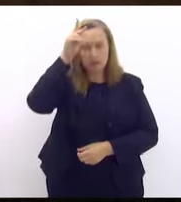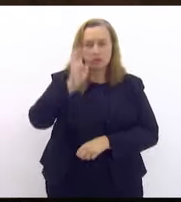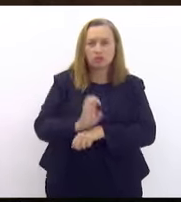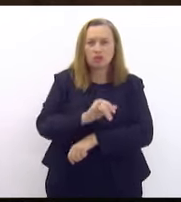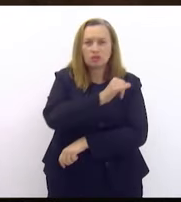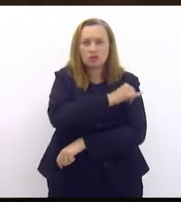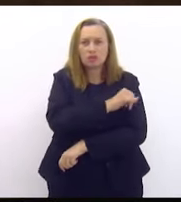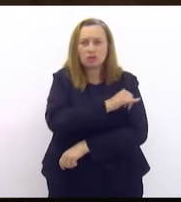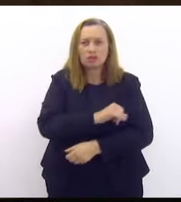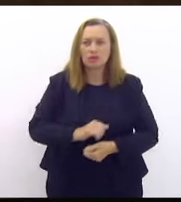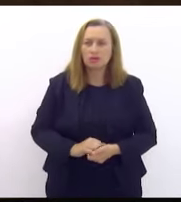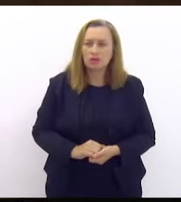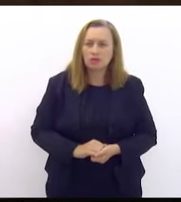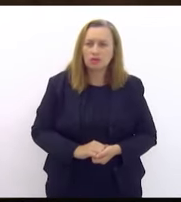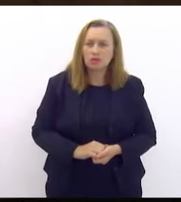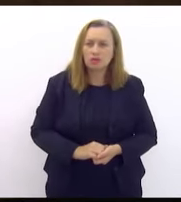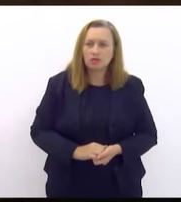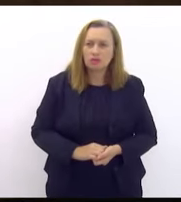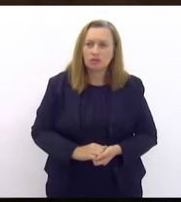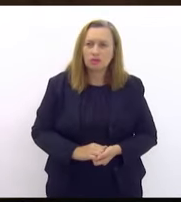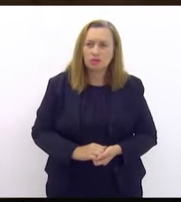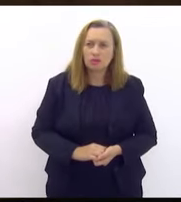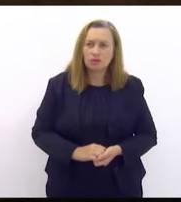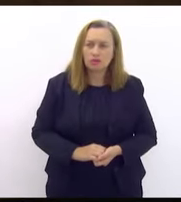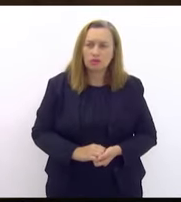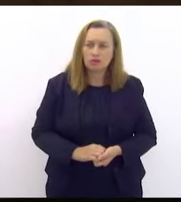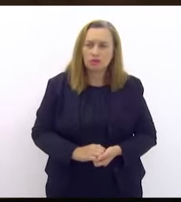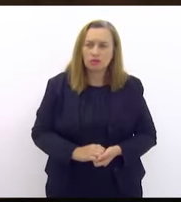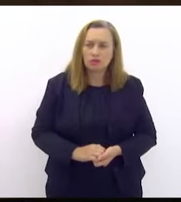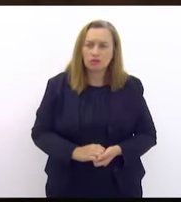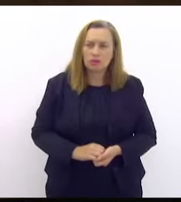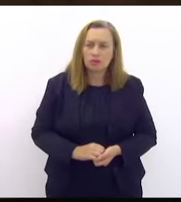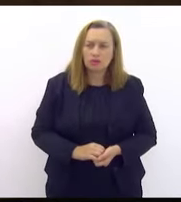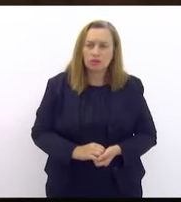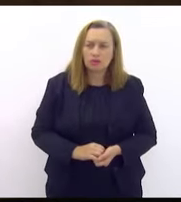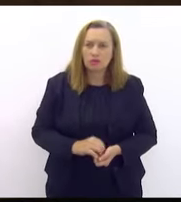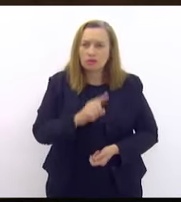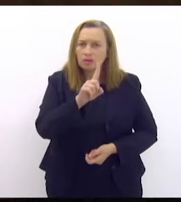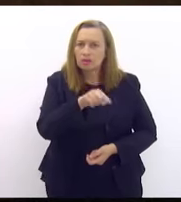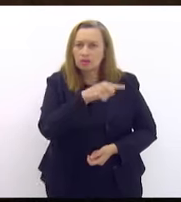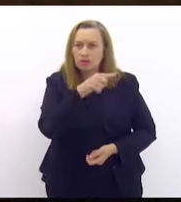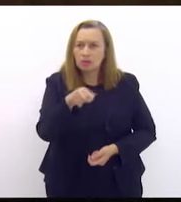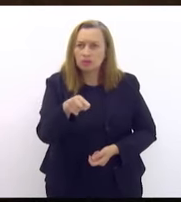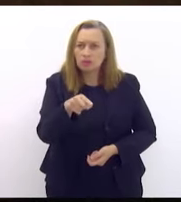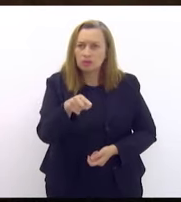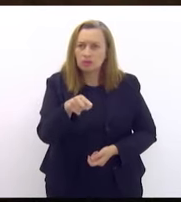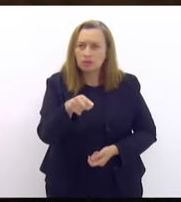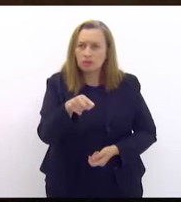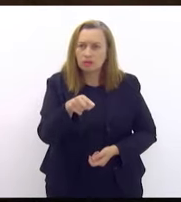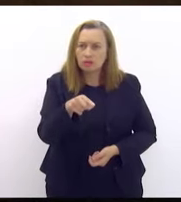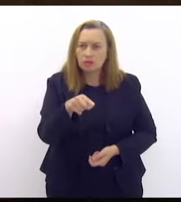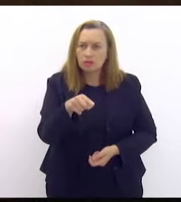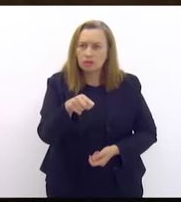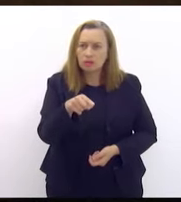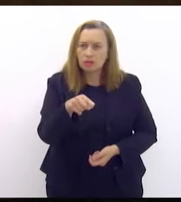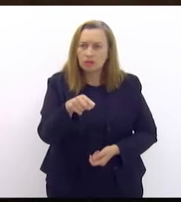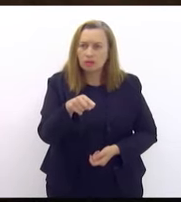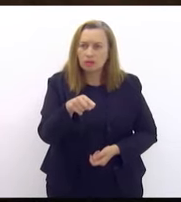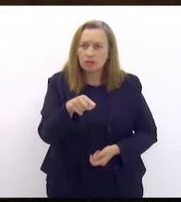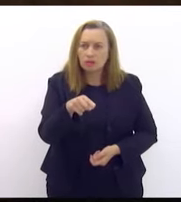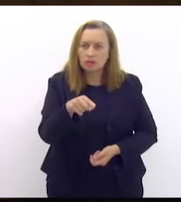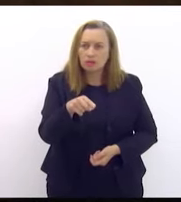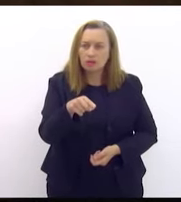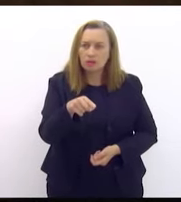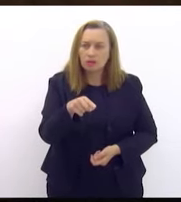Estado, elas ficam proibidas de